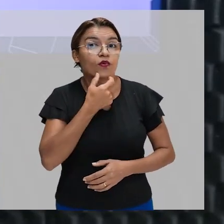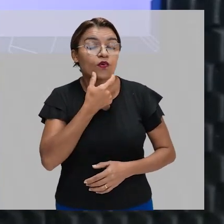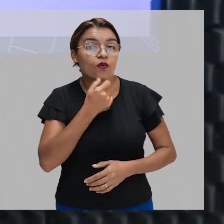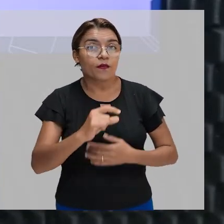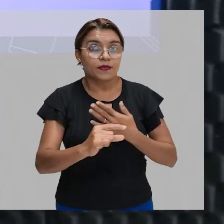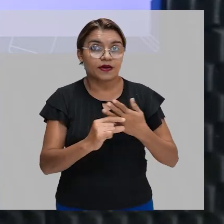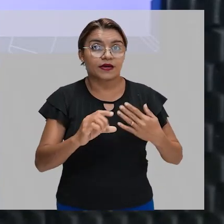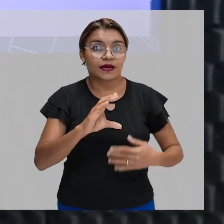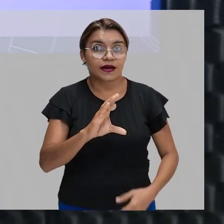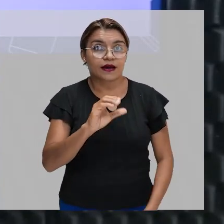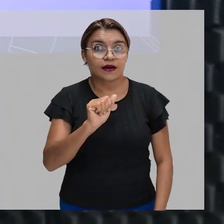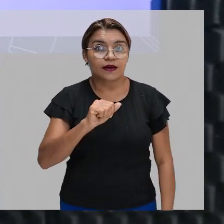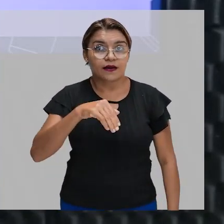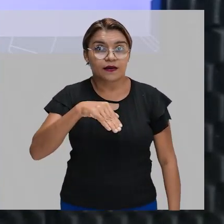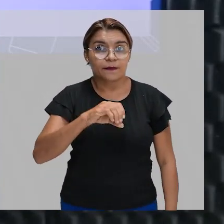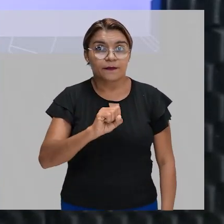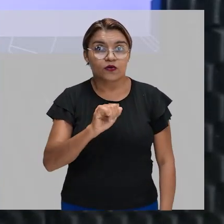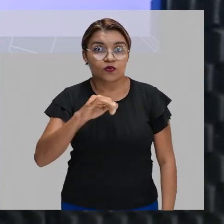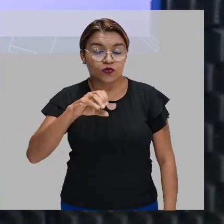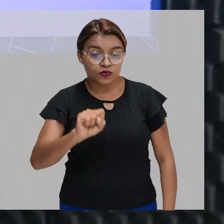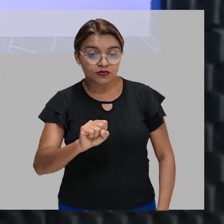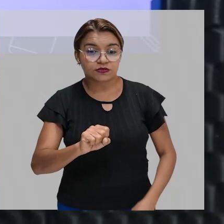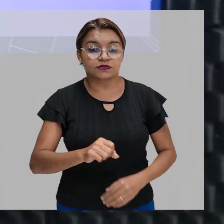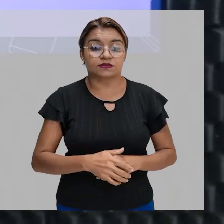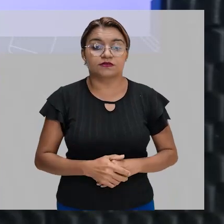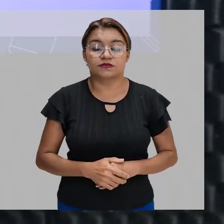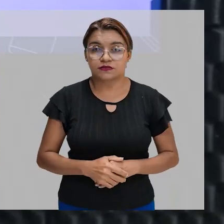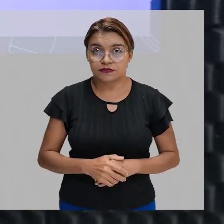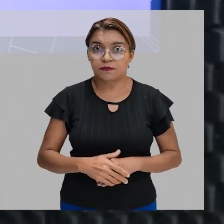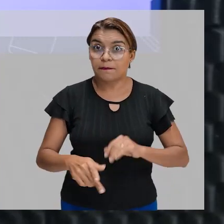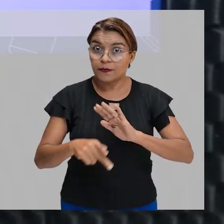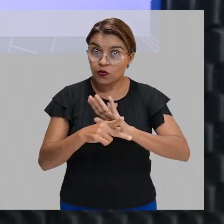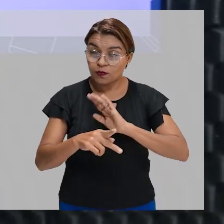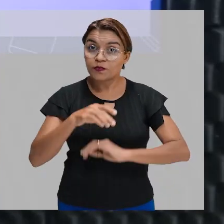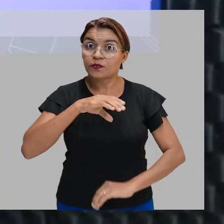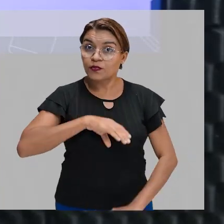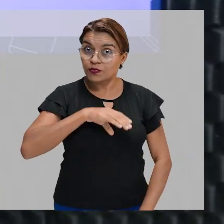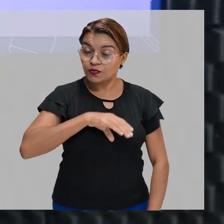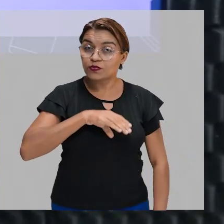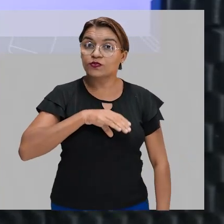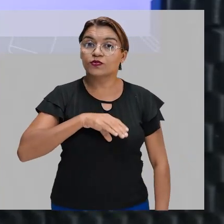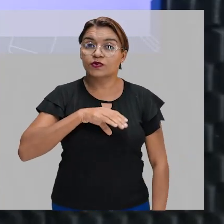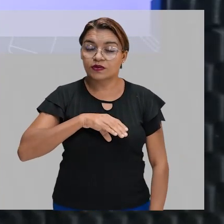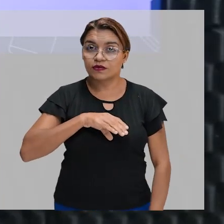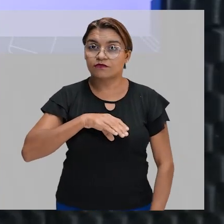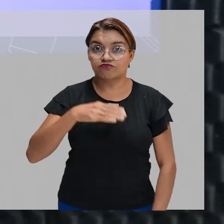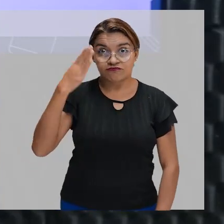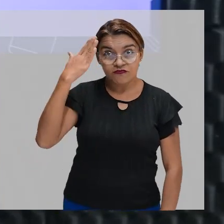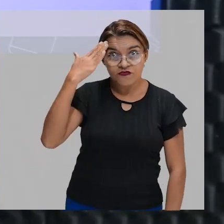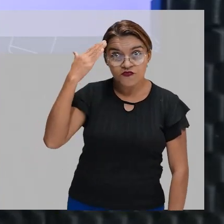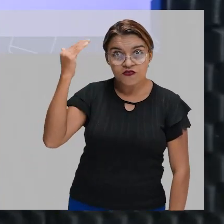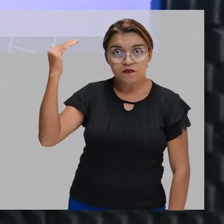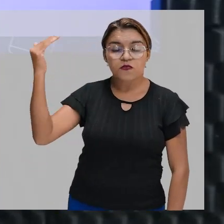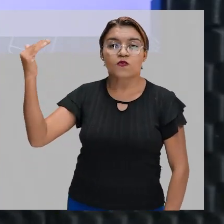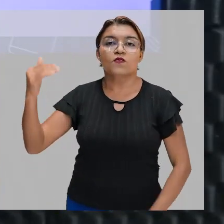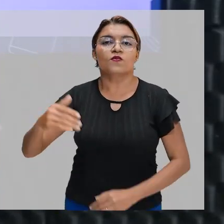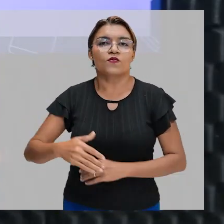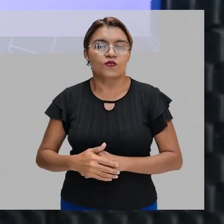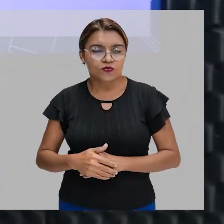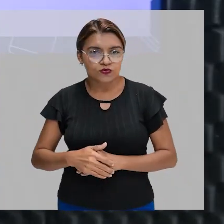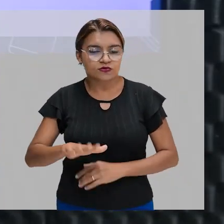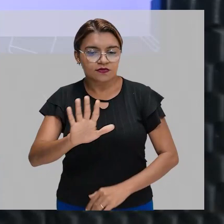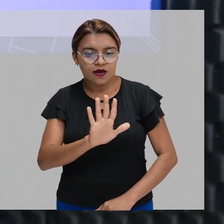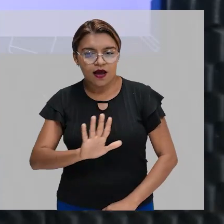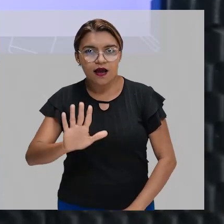uma personagem uma figura né lendária aí de Portugal ele foi assim um grande a grande expressão da